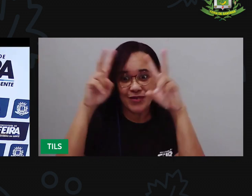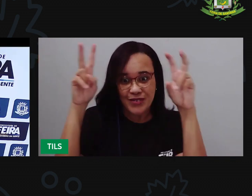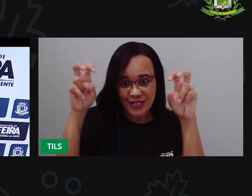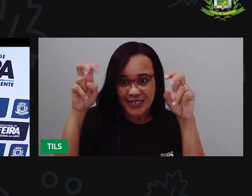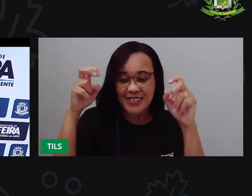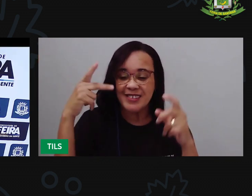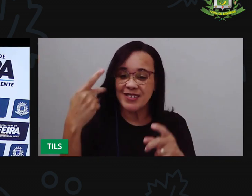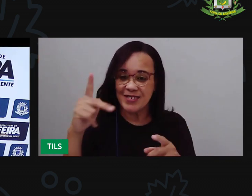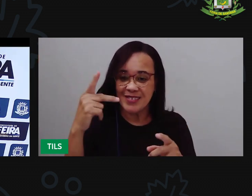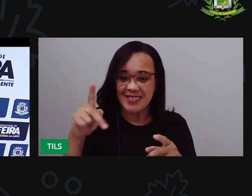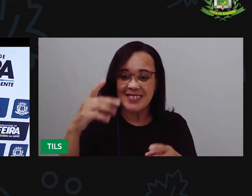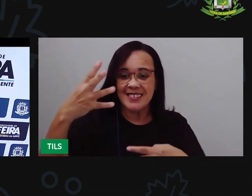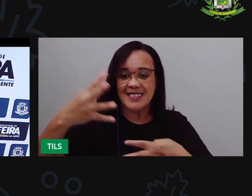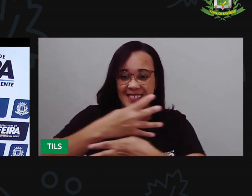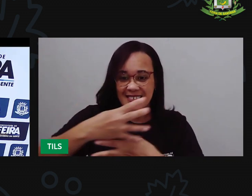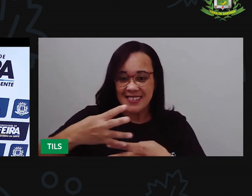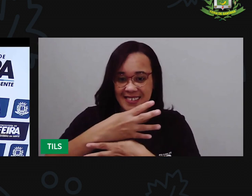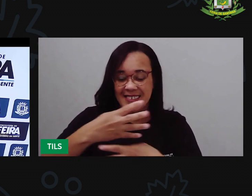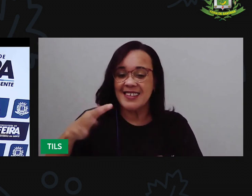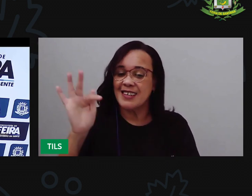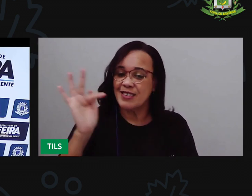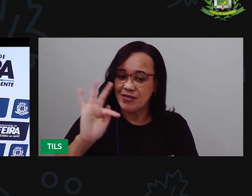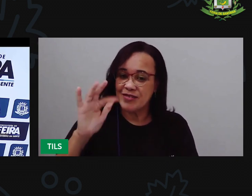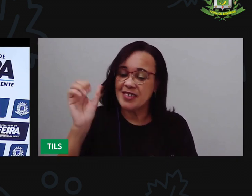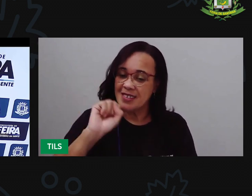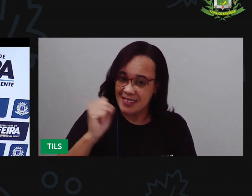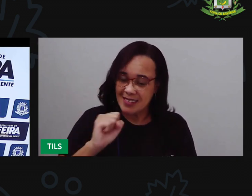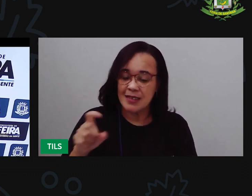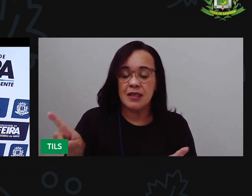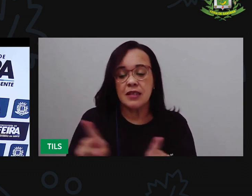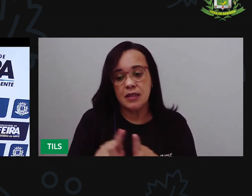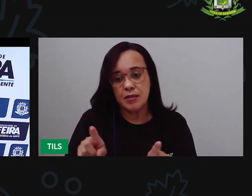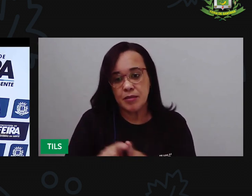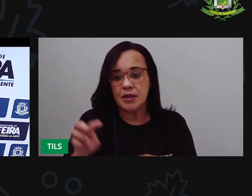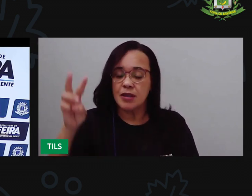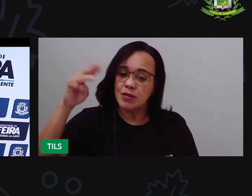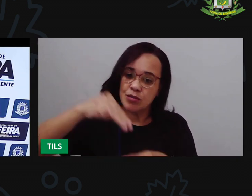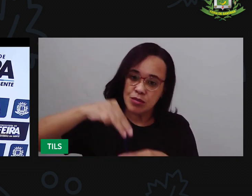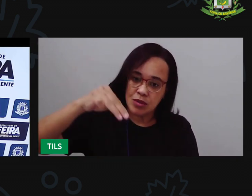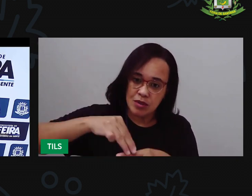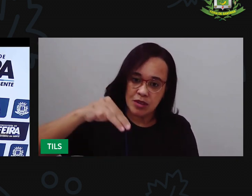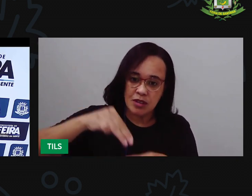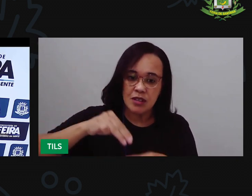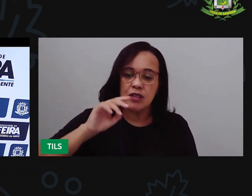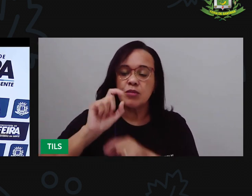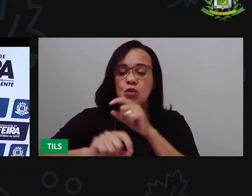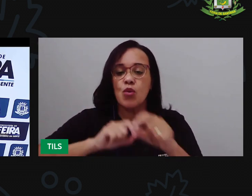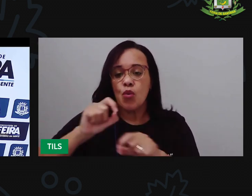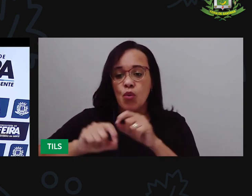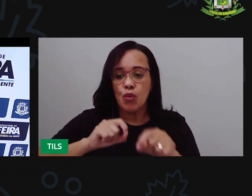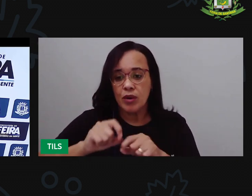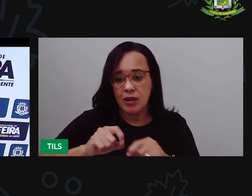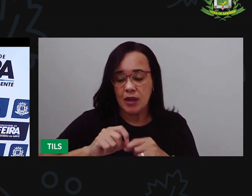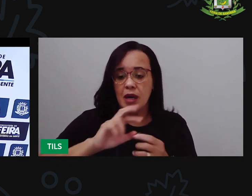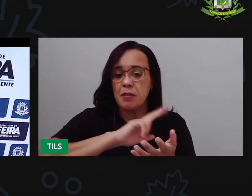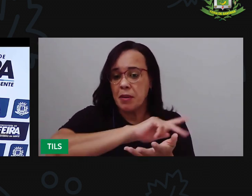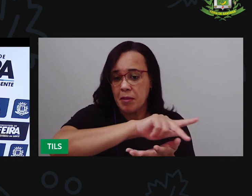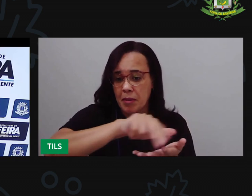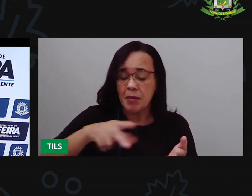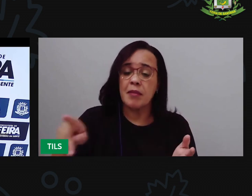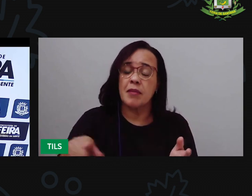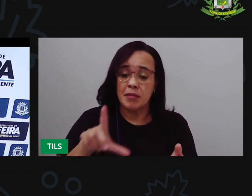em homenagem ao nosso município, trazendo ali aspectos culturais da